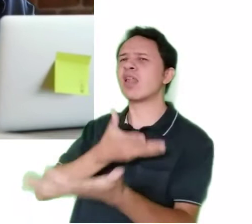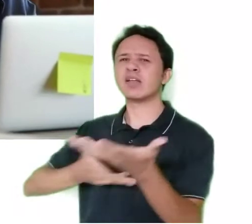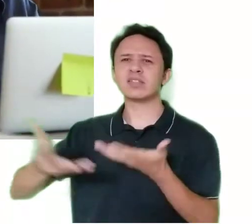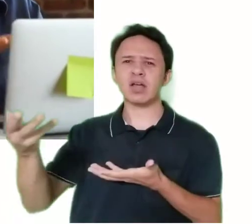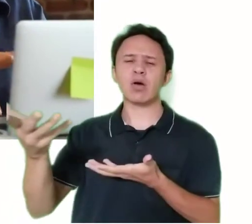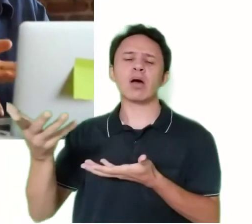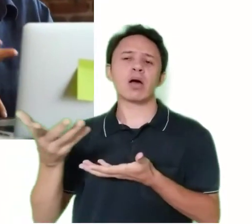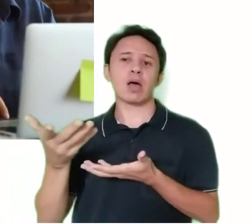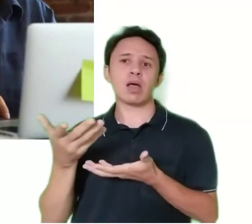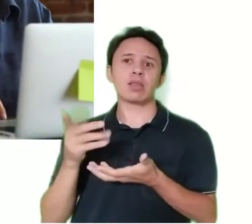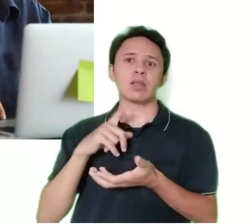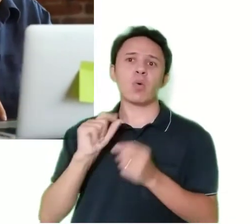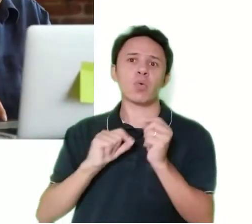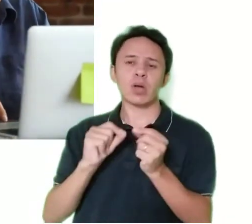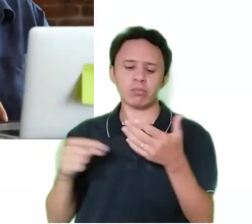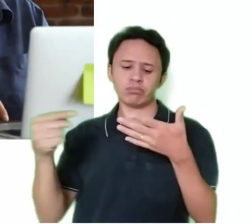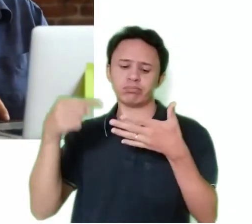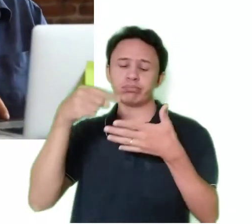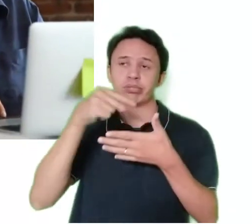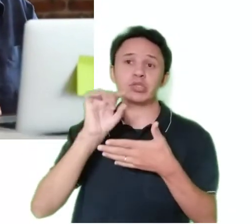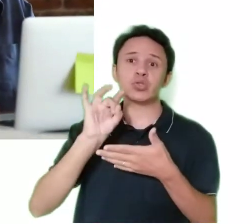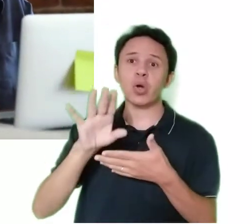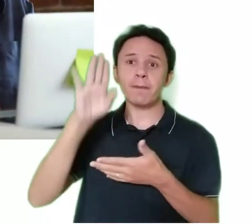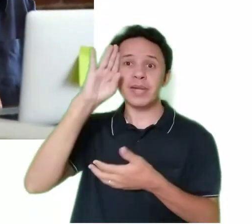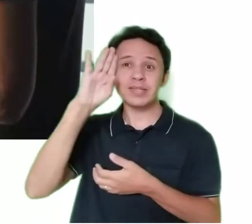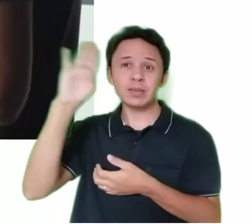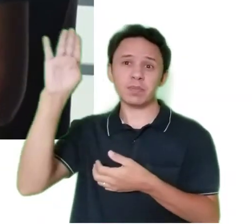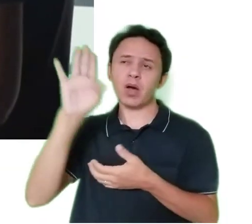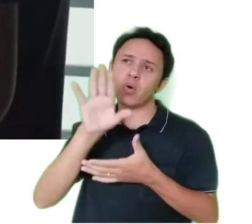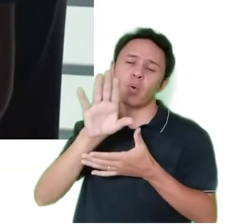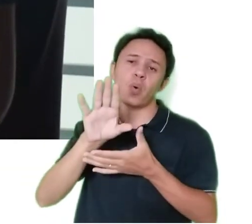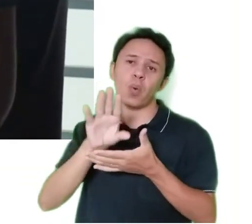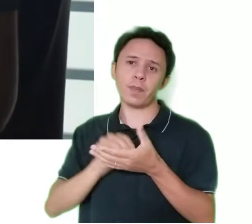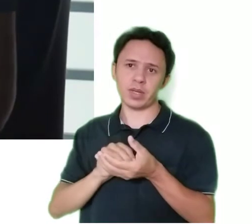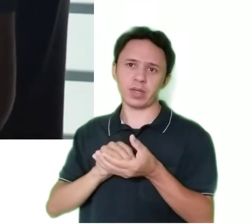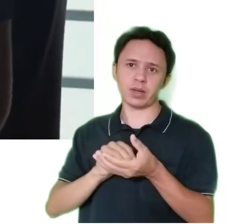você seleciona pontos principais da aula e copia.